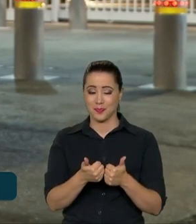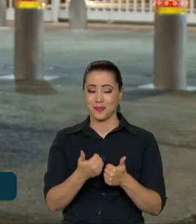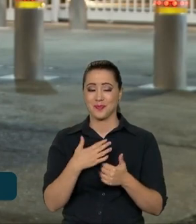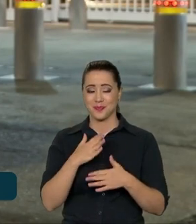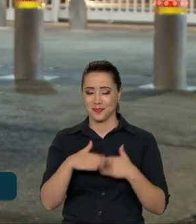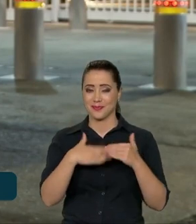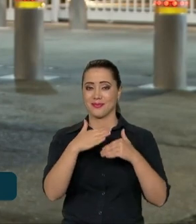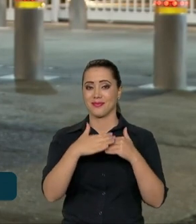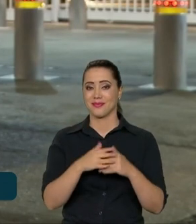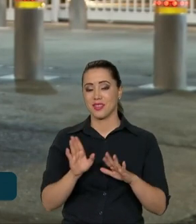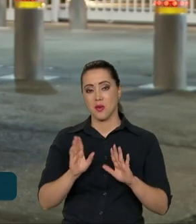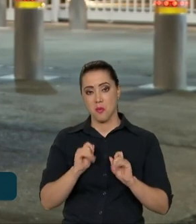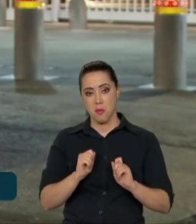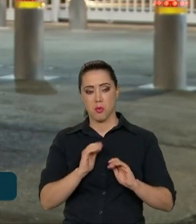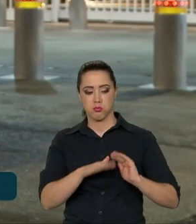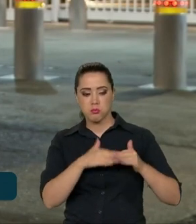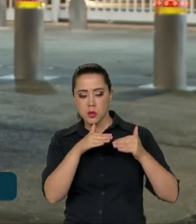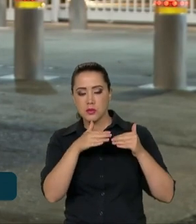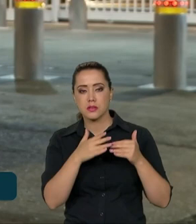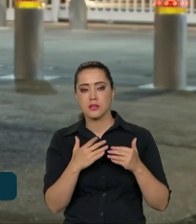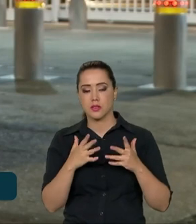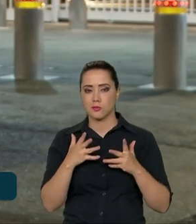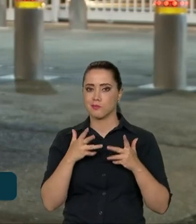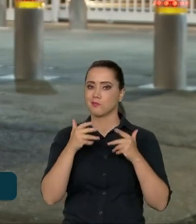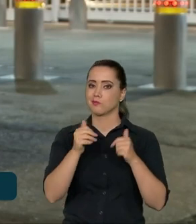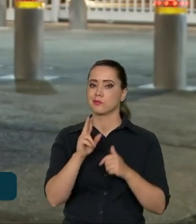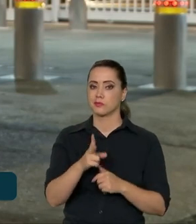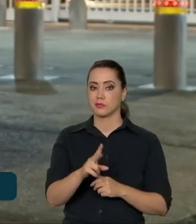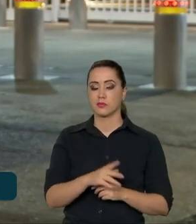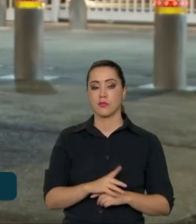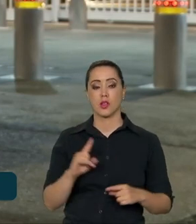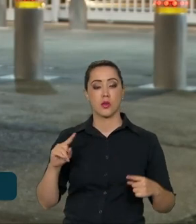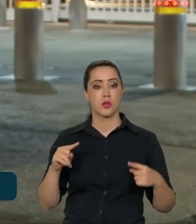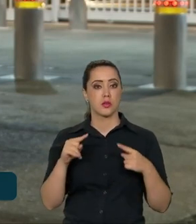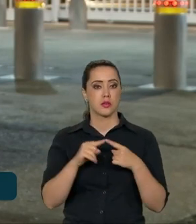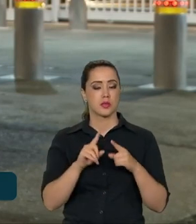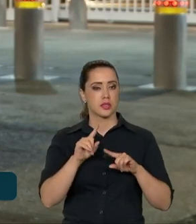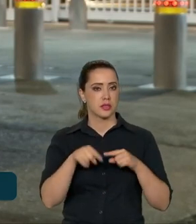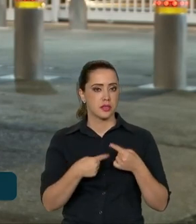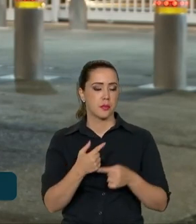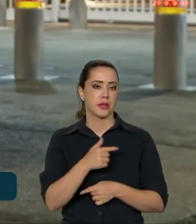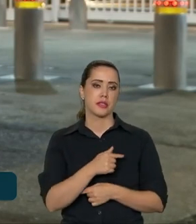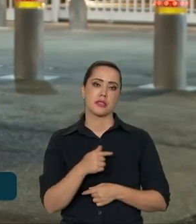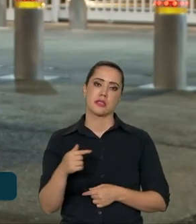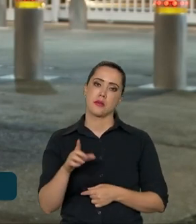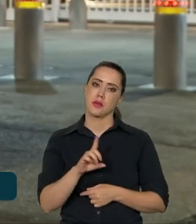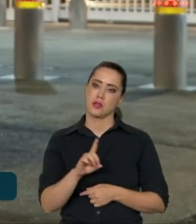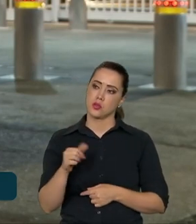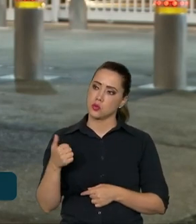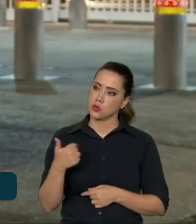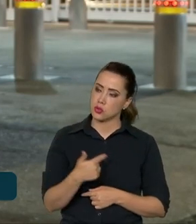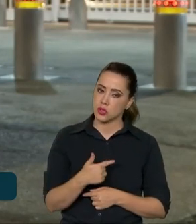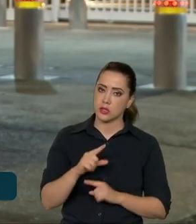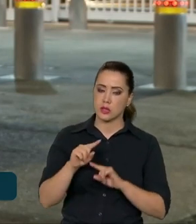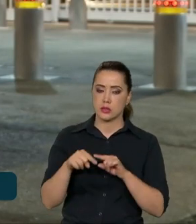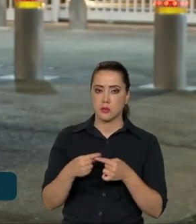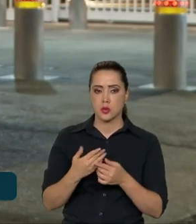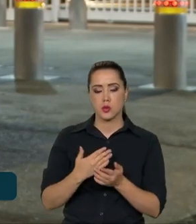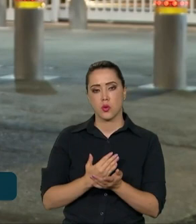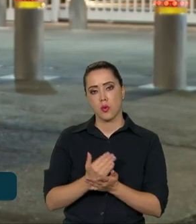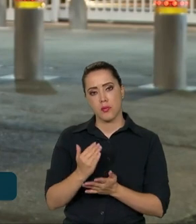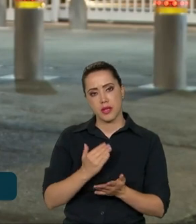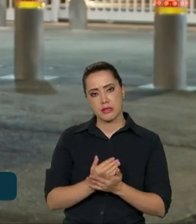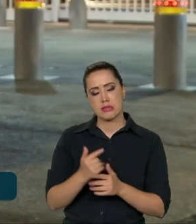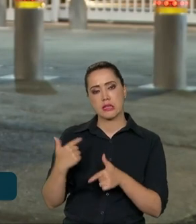numa boa recuperação, né? Num bom processo de recuperação. E a previsão é que após a semana do dia 12, aos poucos, ele comece